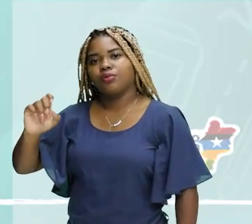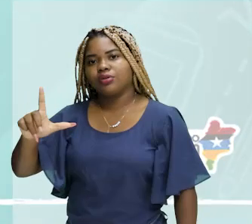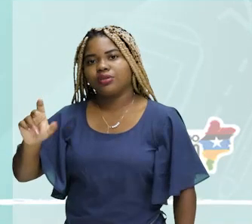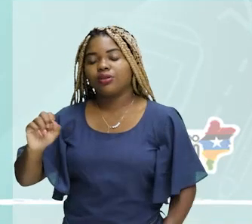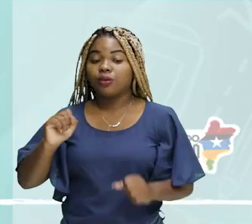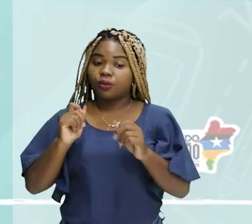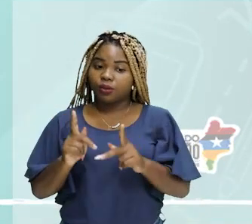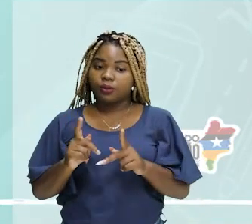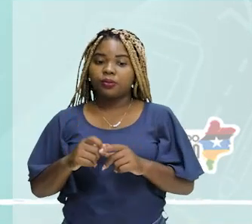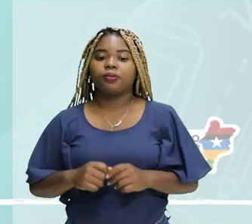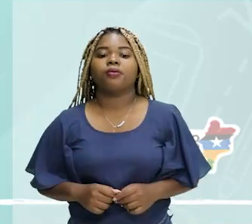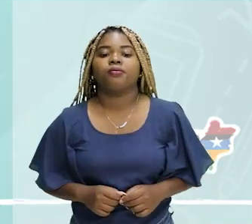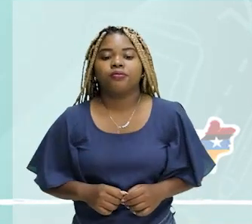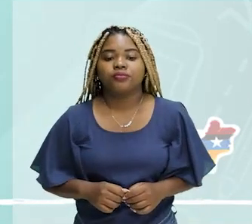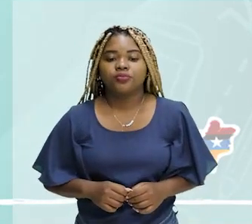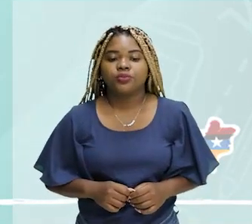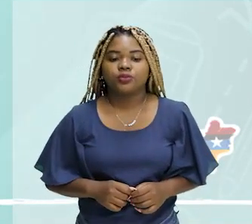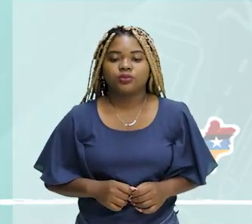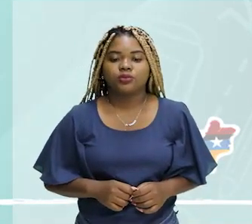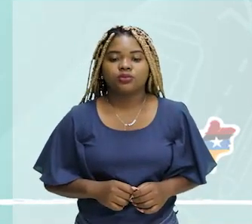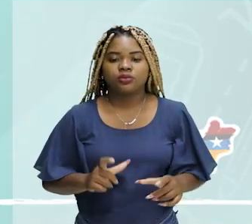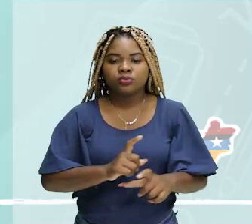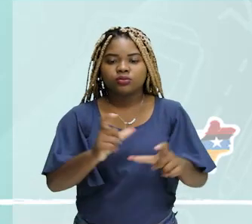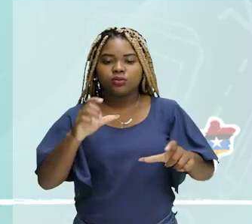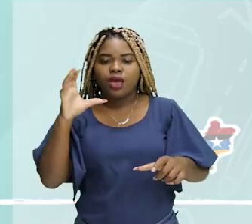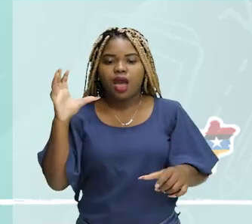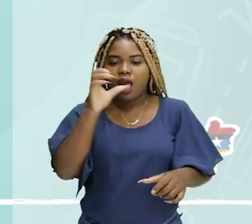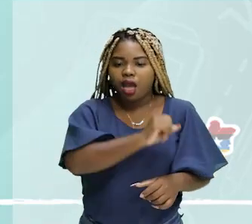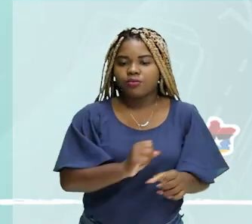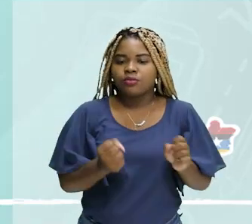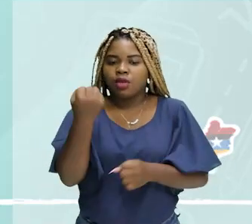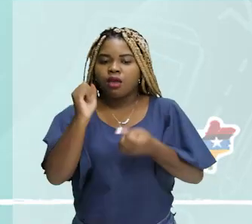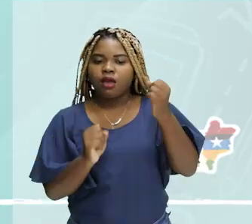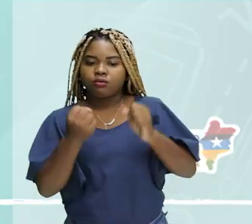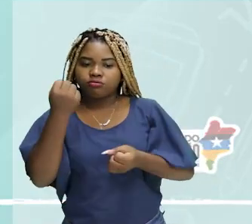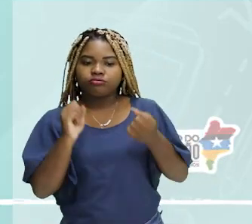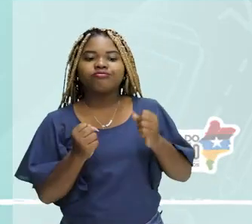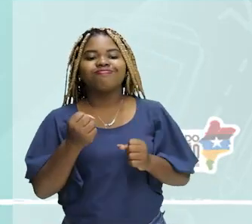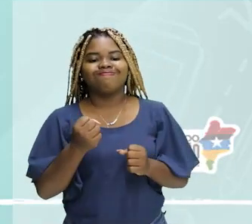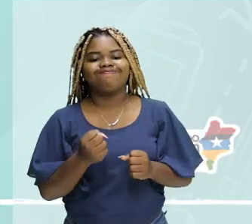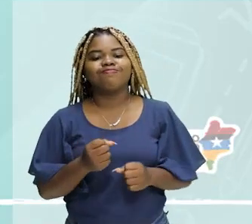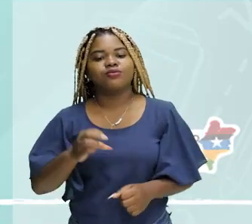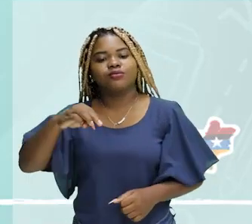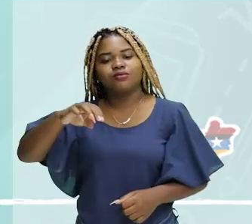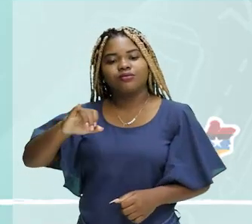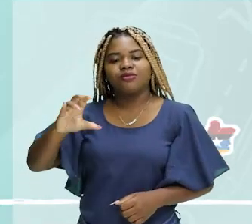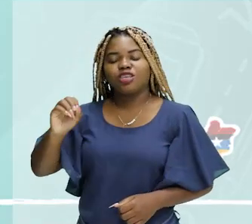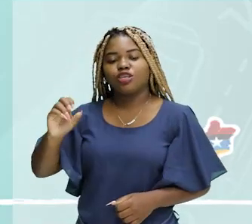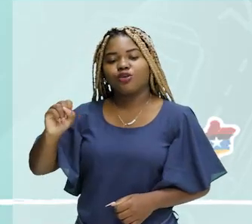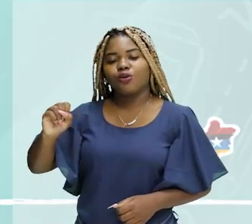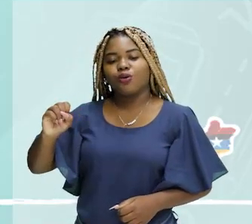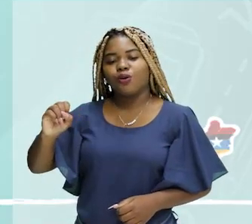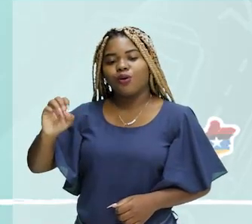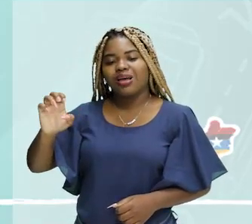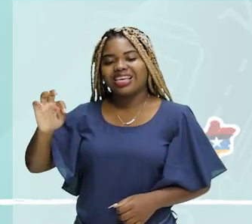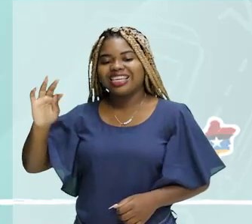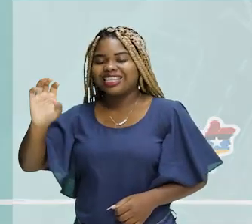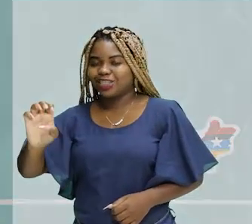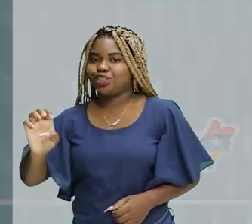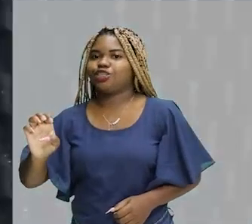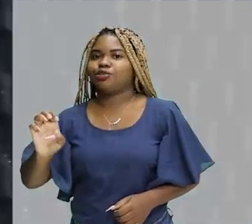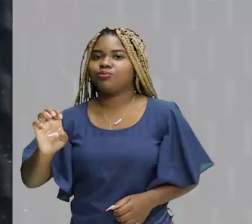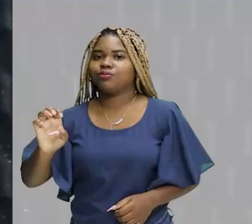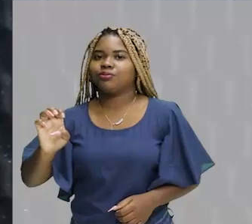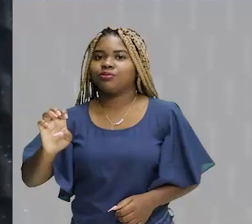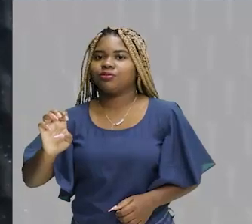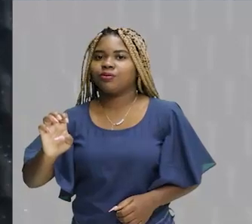XX. Resultado do acelerado desenvolvimento industrial das metrópoles do chamado meio-oeste norte-americano.